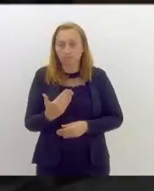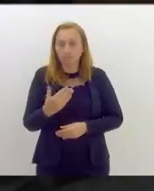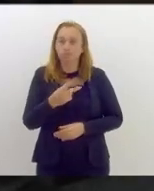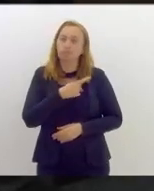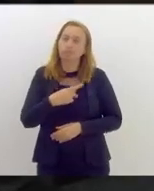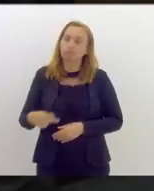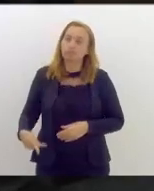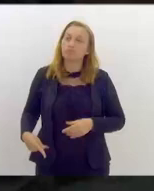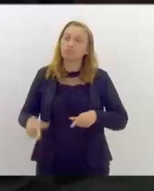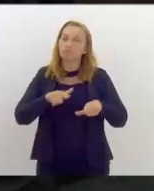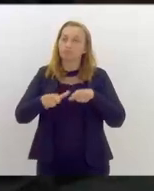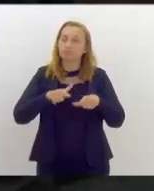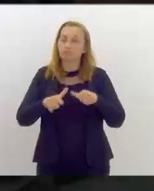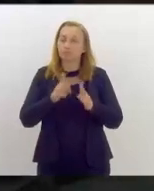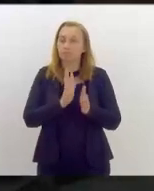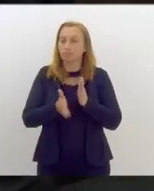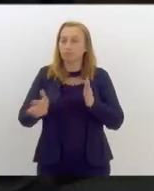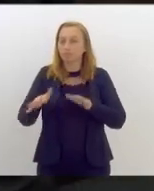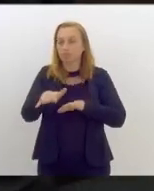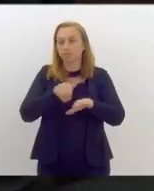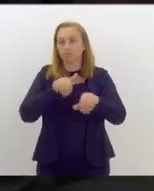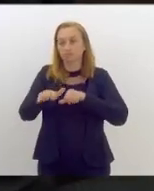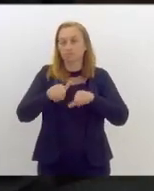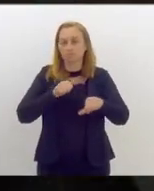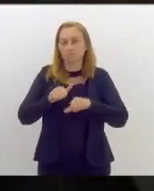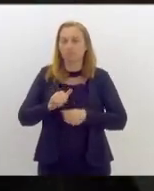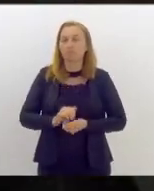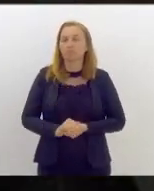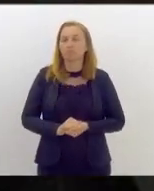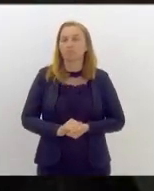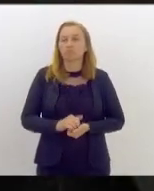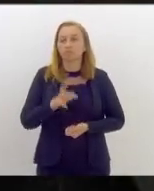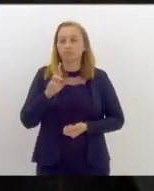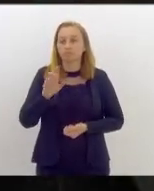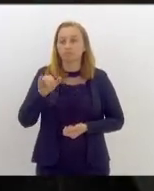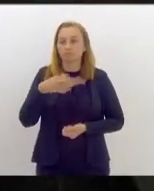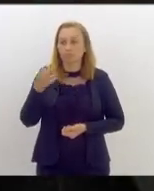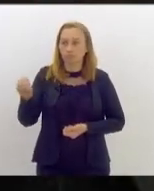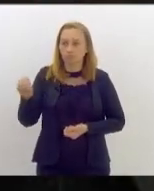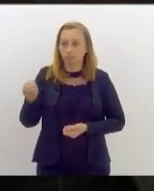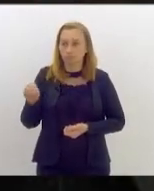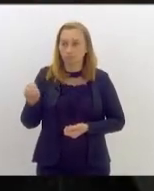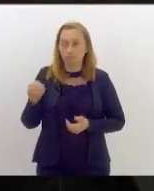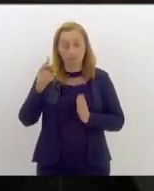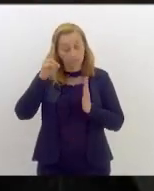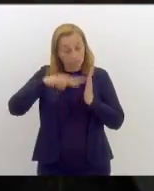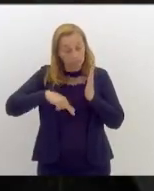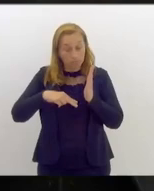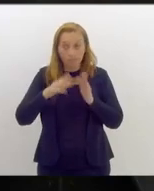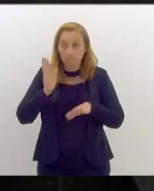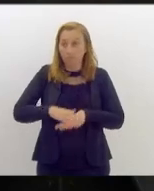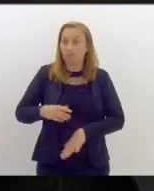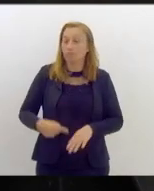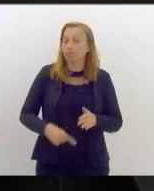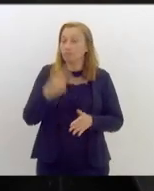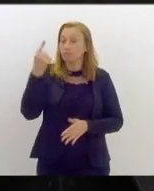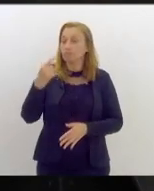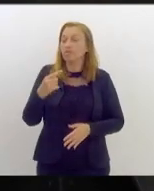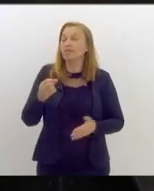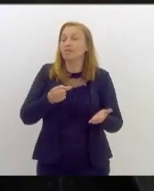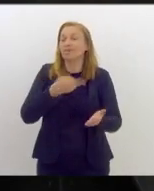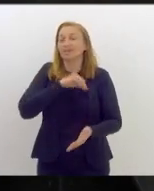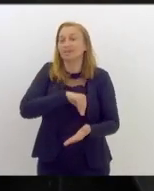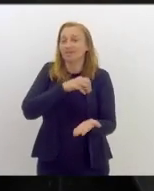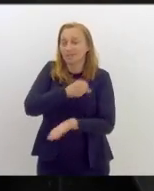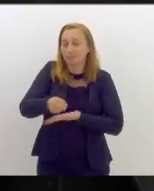chama os trabalhos à ordem para que a gente Pacifica essa questão foi remuneração considerando eu li mais de uma vez o salário base